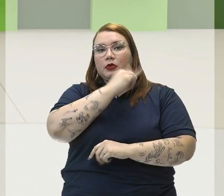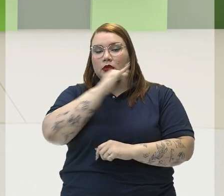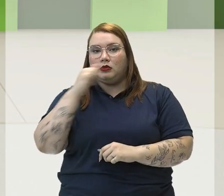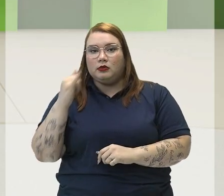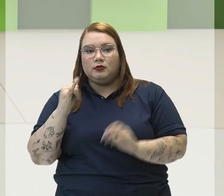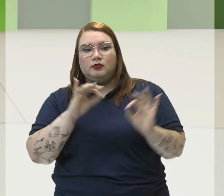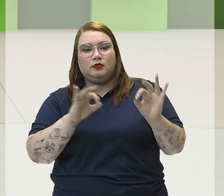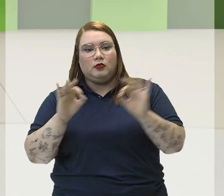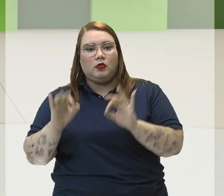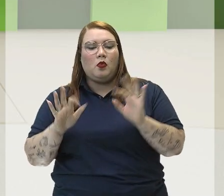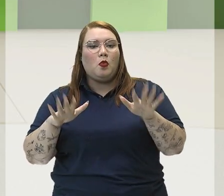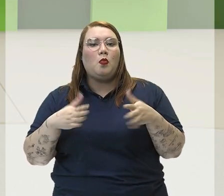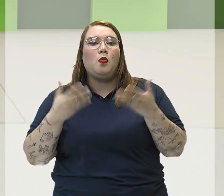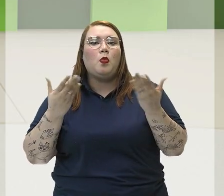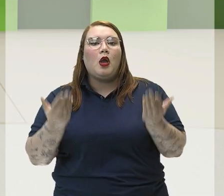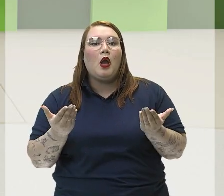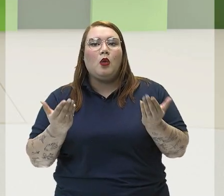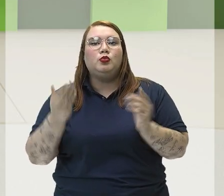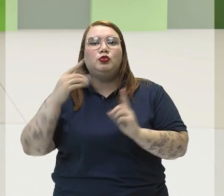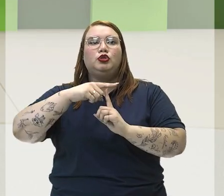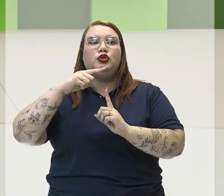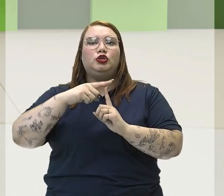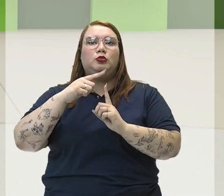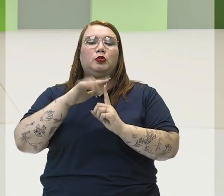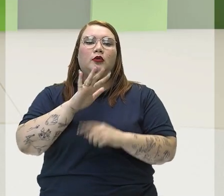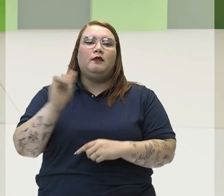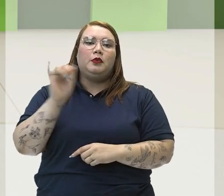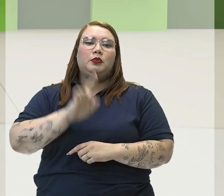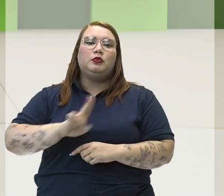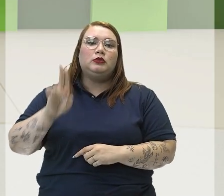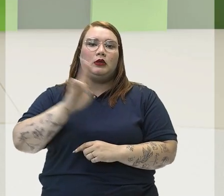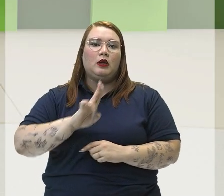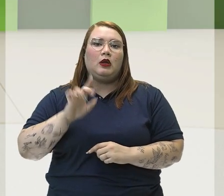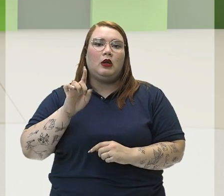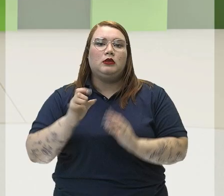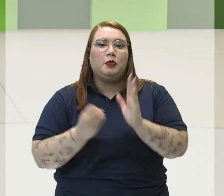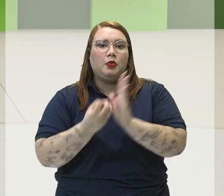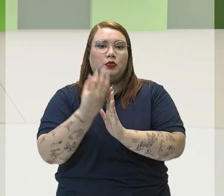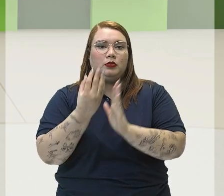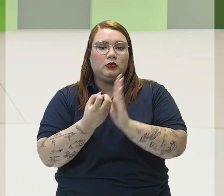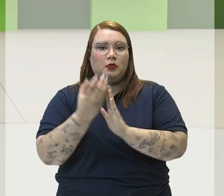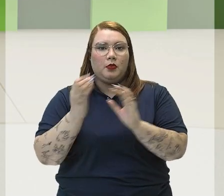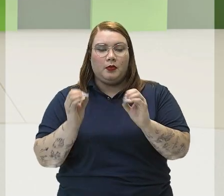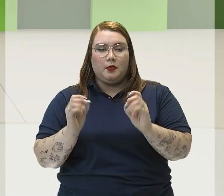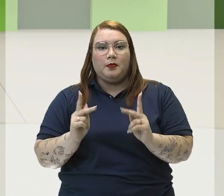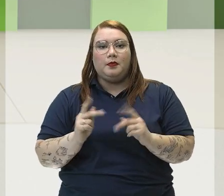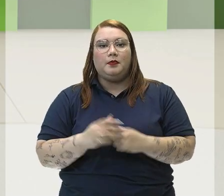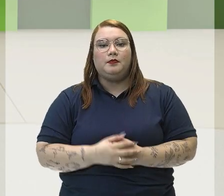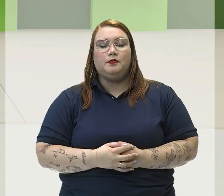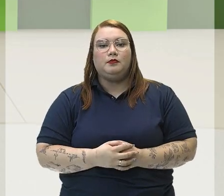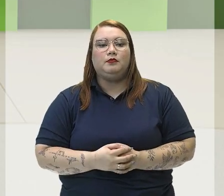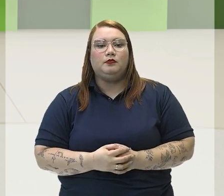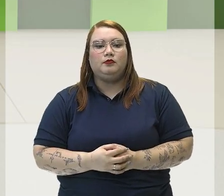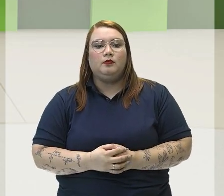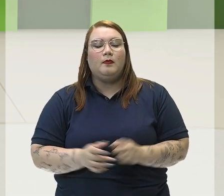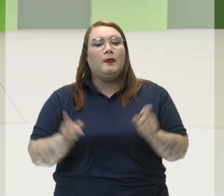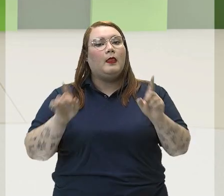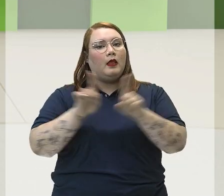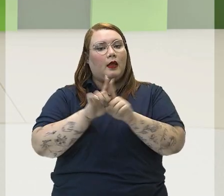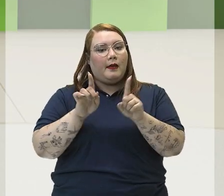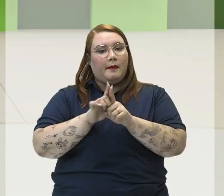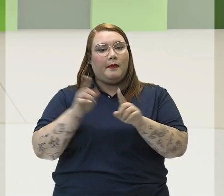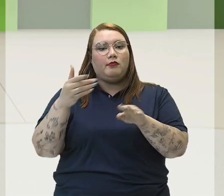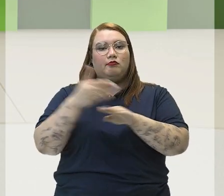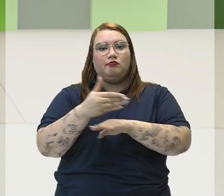né? Qual é a fonte que vai ser utilizada ali para aquela produção, tá certo? E também o acesso, né? Que